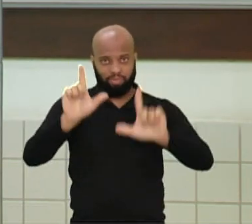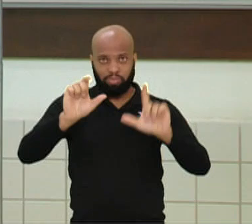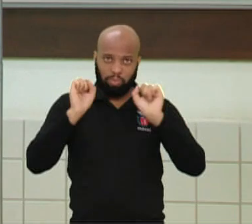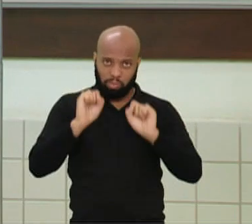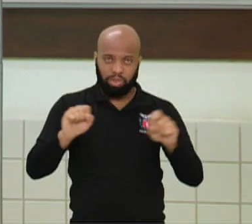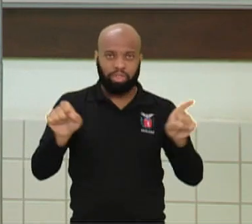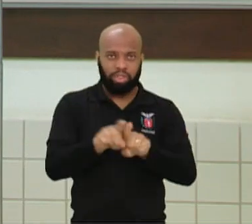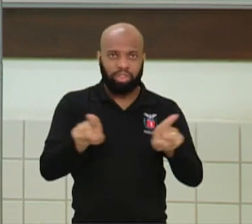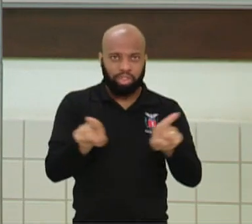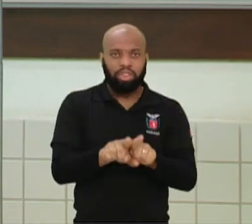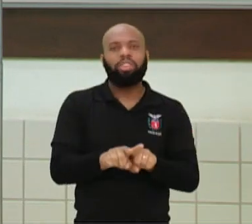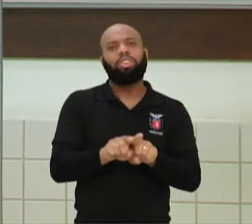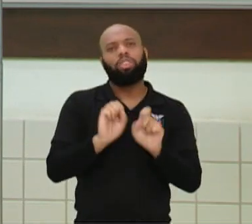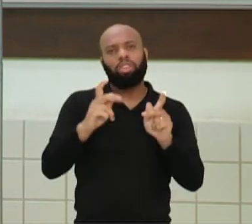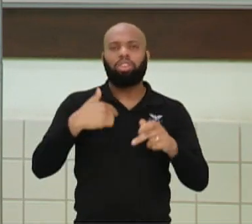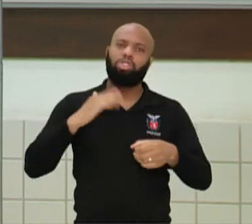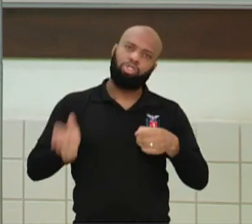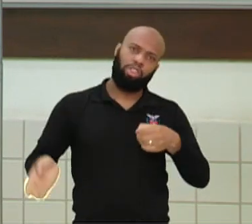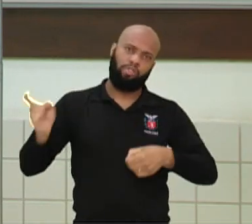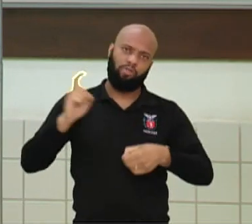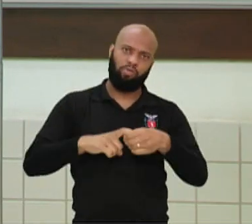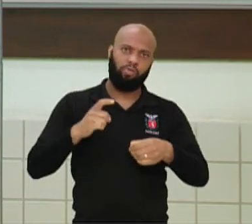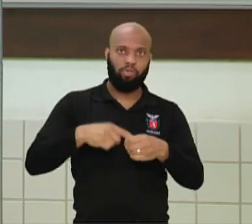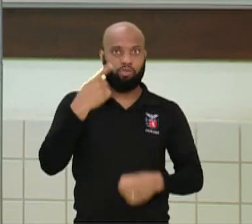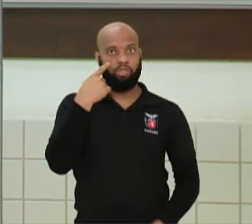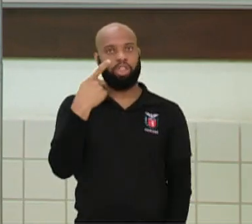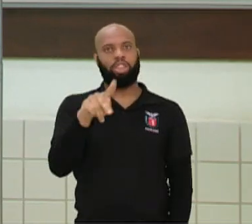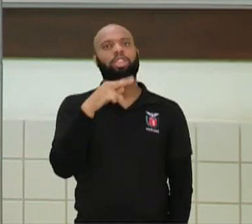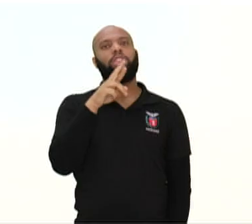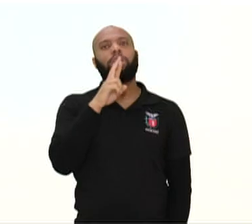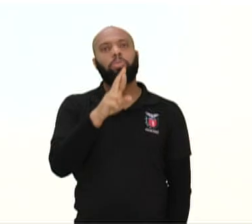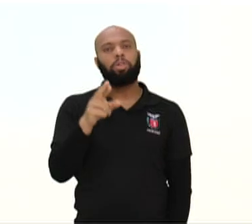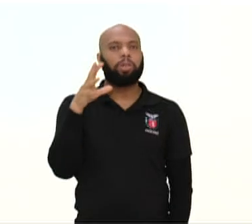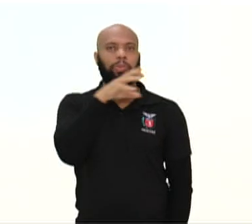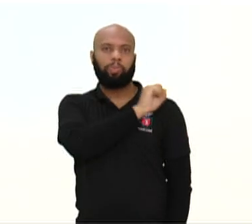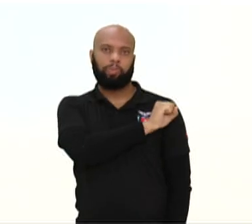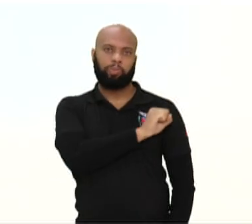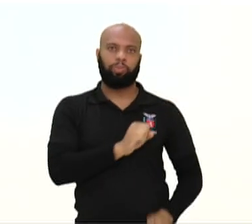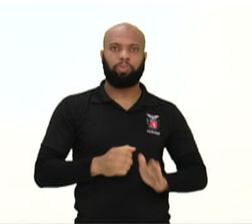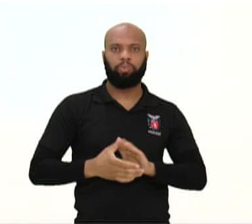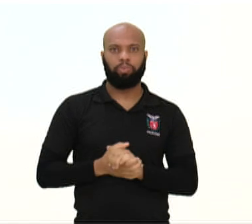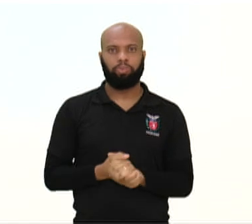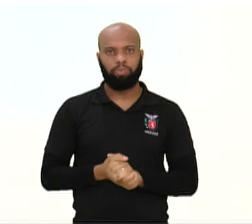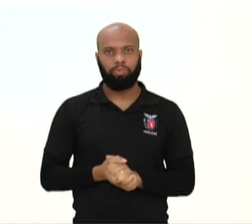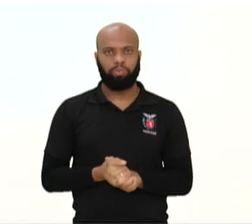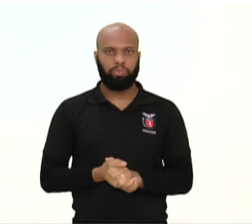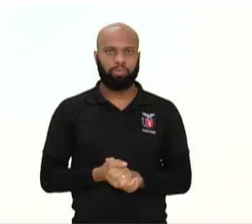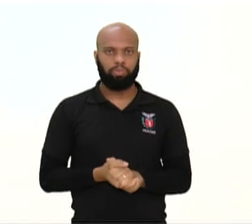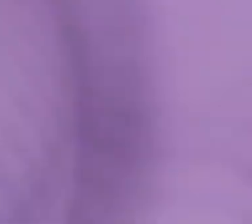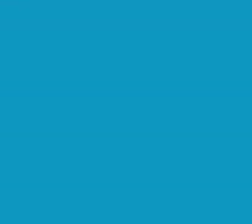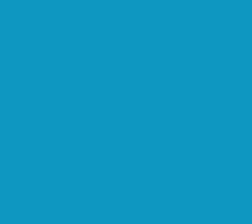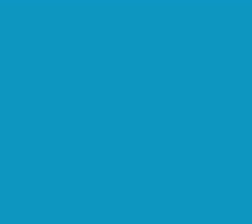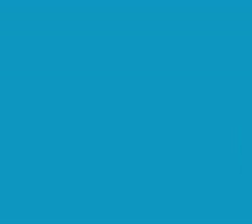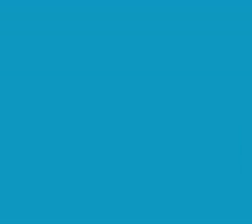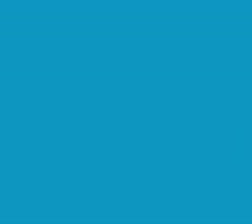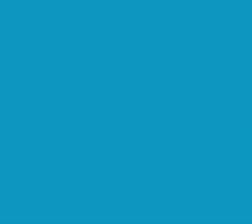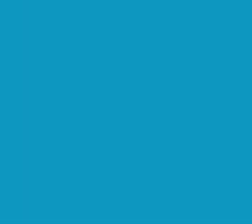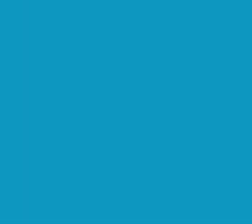da tela pode fazer. E aí você vai respondendo no seu caderno e a gente volta daqui a pouquinho para verificar se está certo.